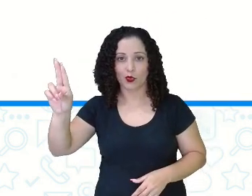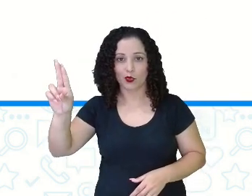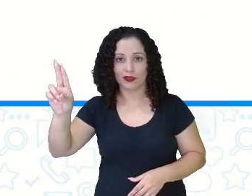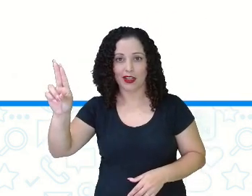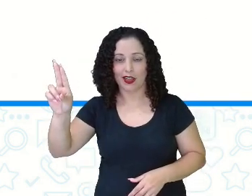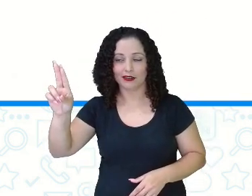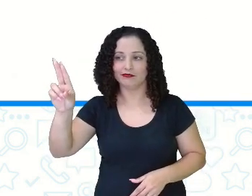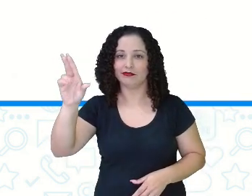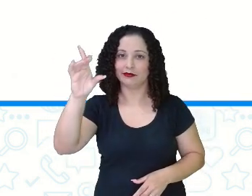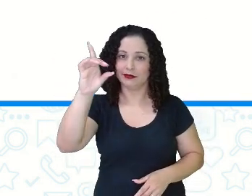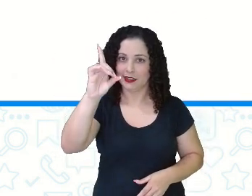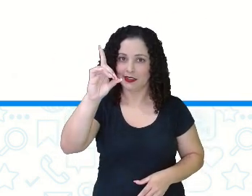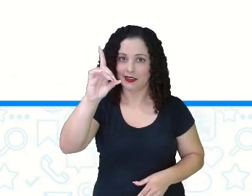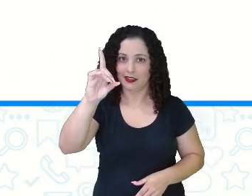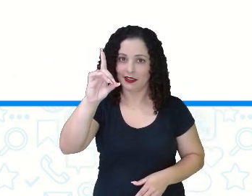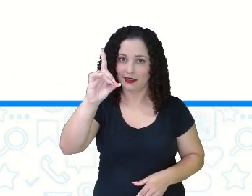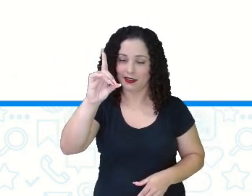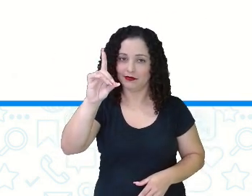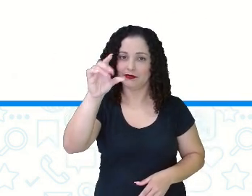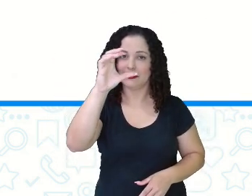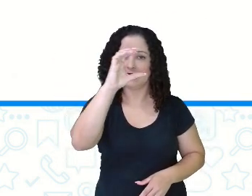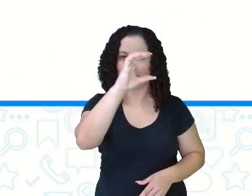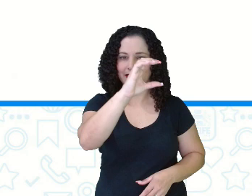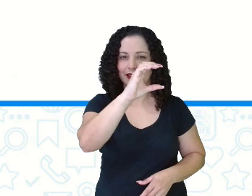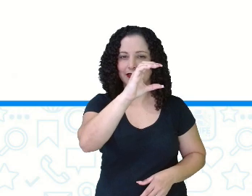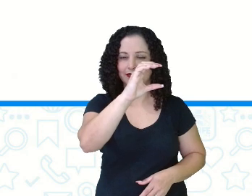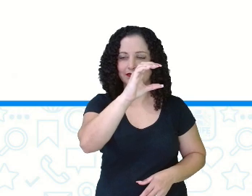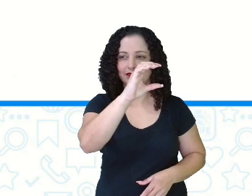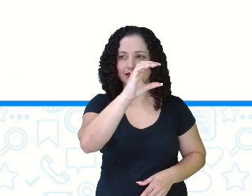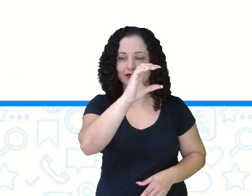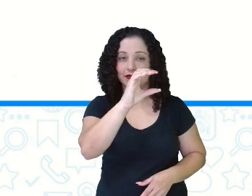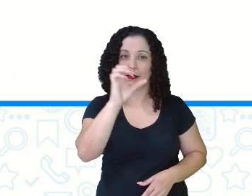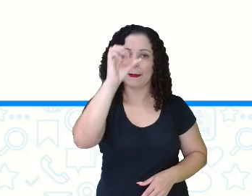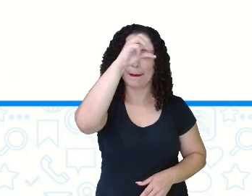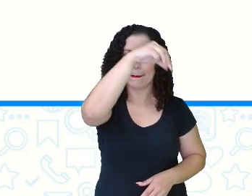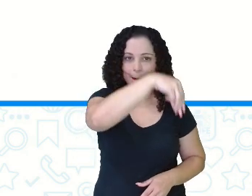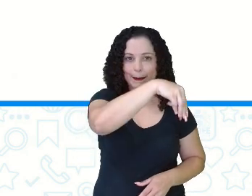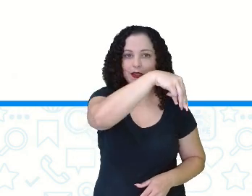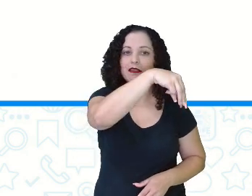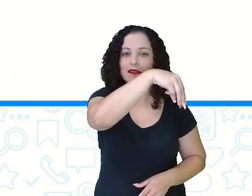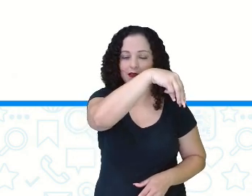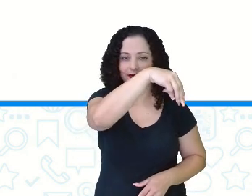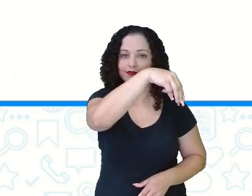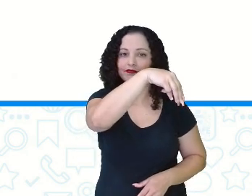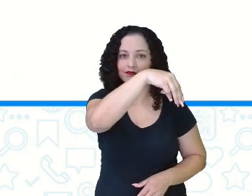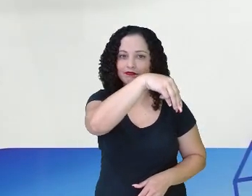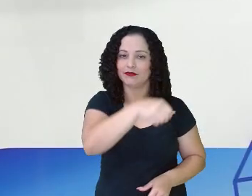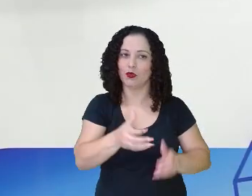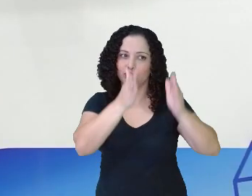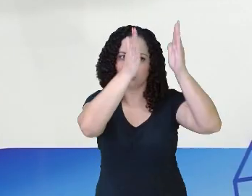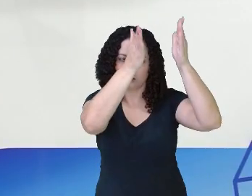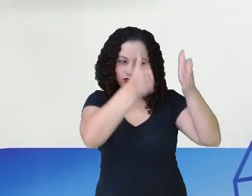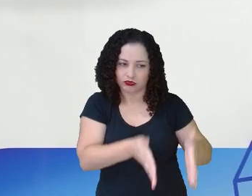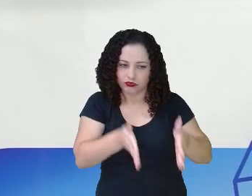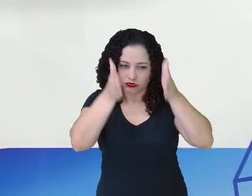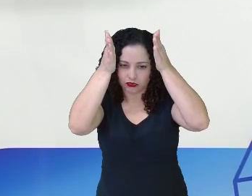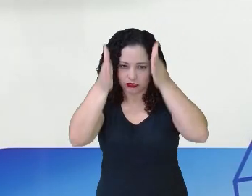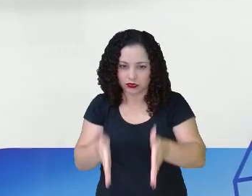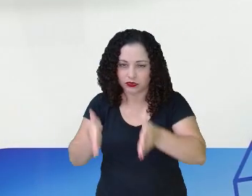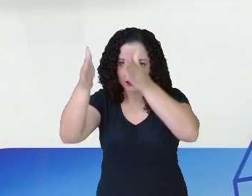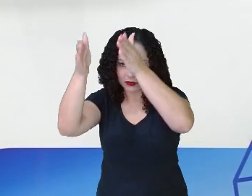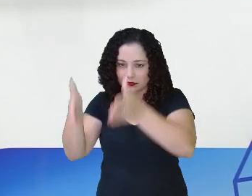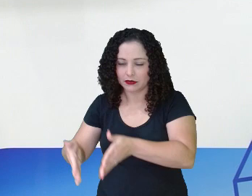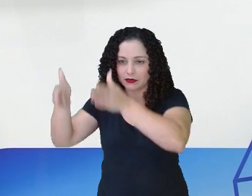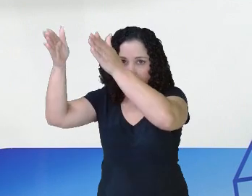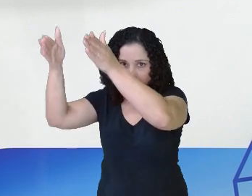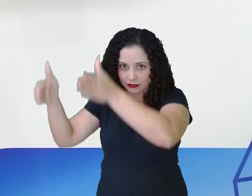de unidade, dezena embaixo de dezena, centena embaixo de centena e a minha unidade de